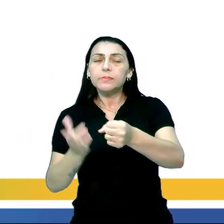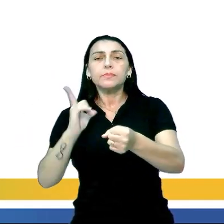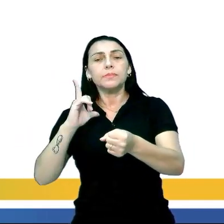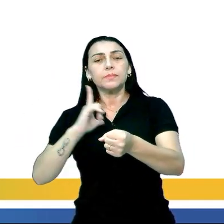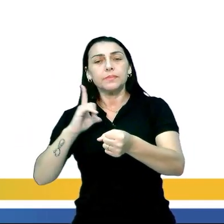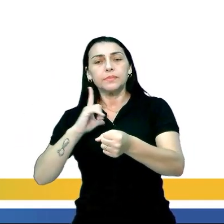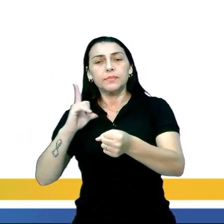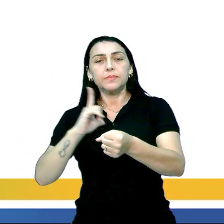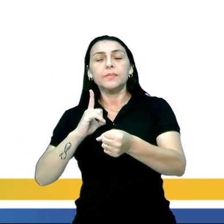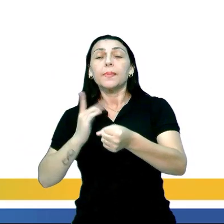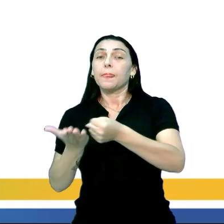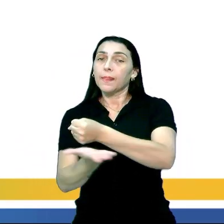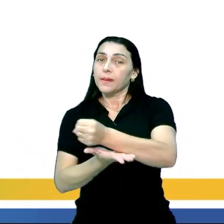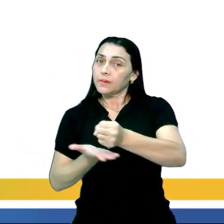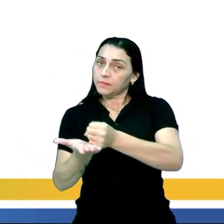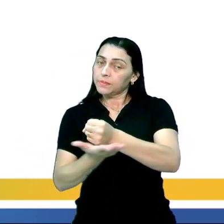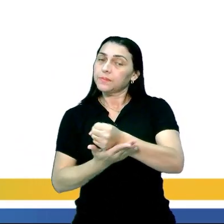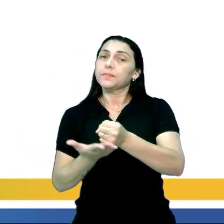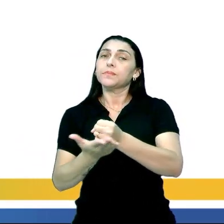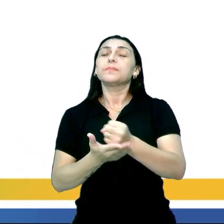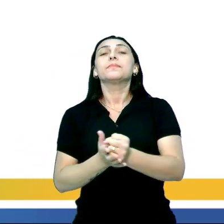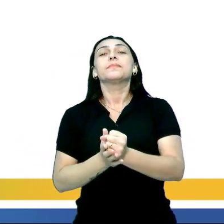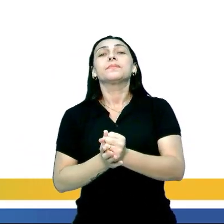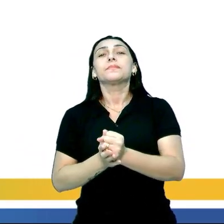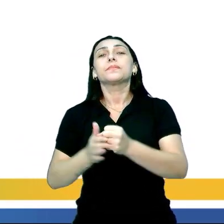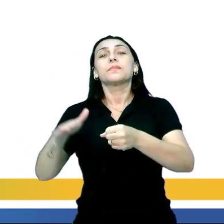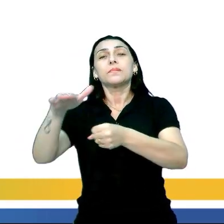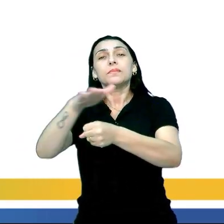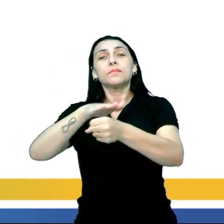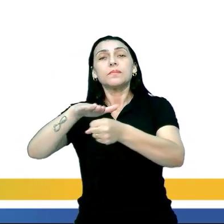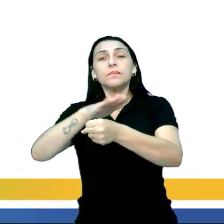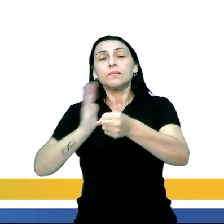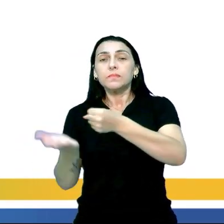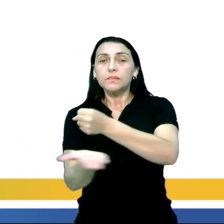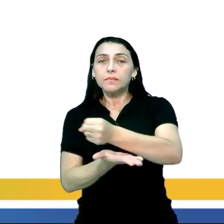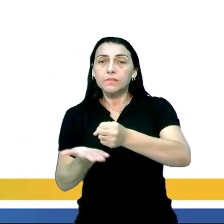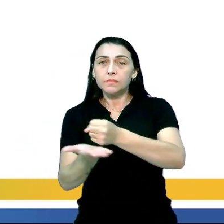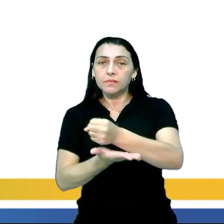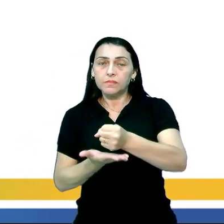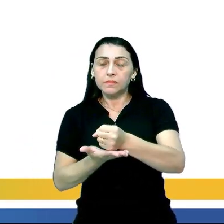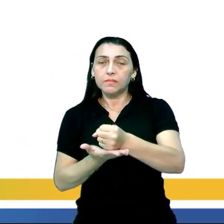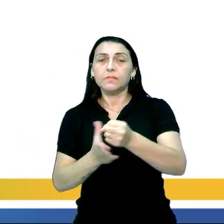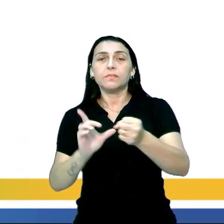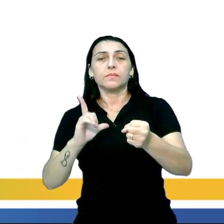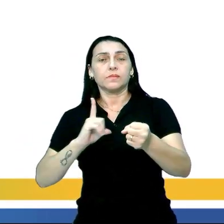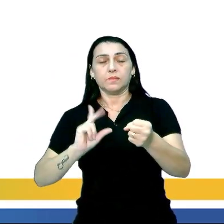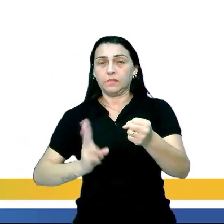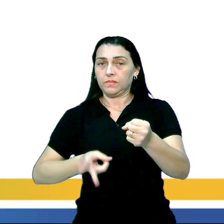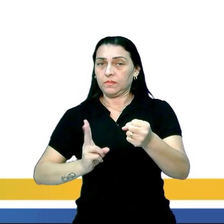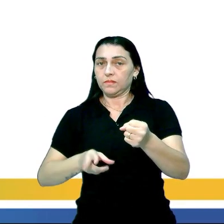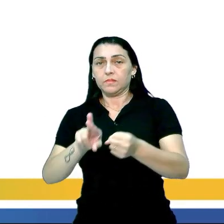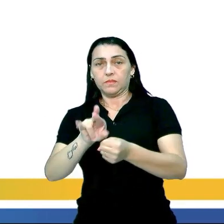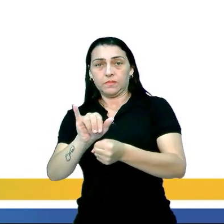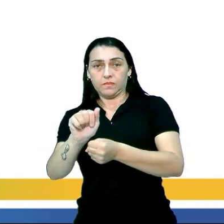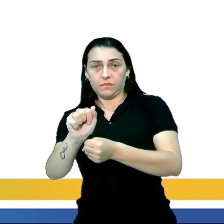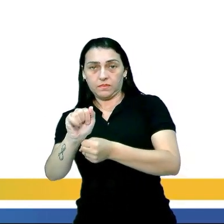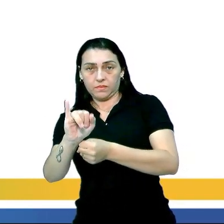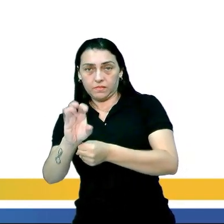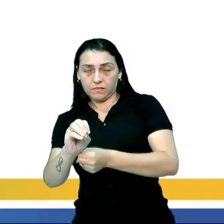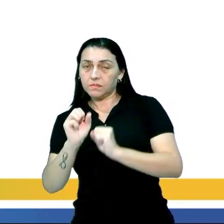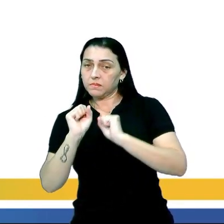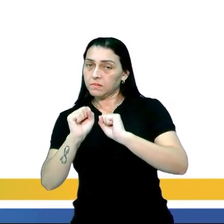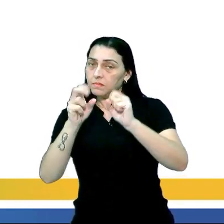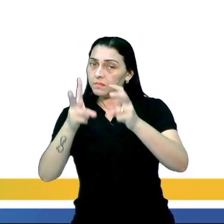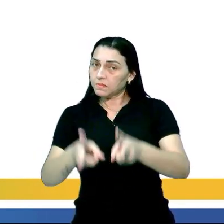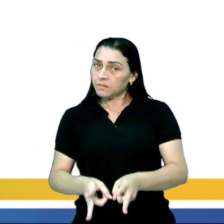aí uma circunferência na base, tanto inferior quanto na superior. Elas têm o mesmo raio, como você